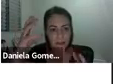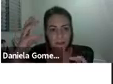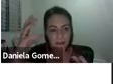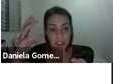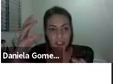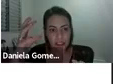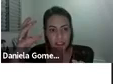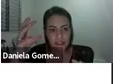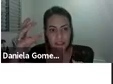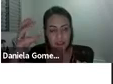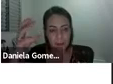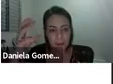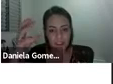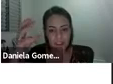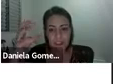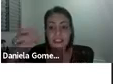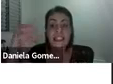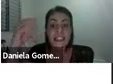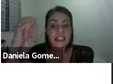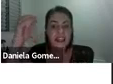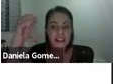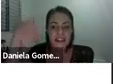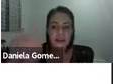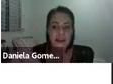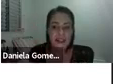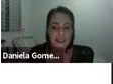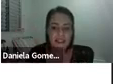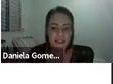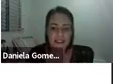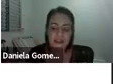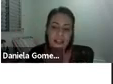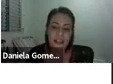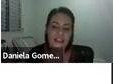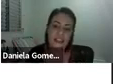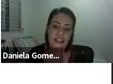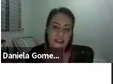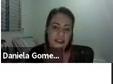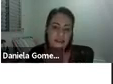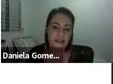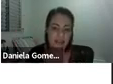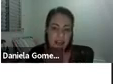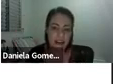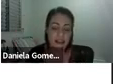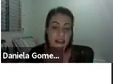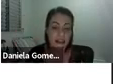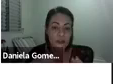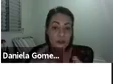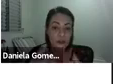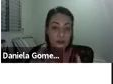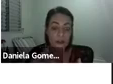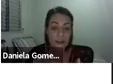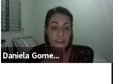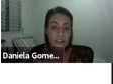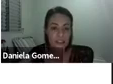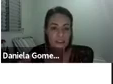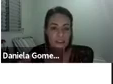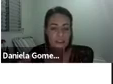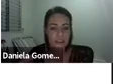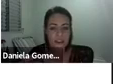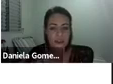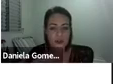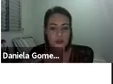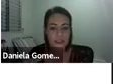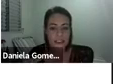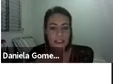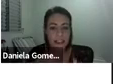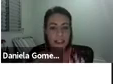ali ativa na hipófise, e aí ele manda o leite descer, tá? O reflexo da